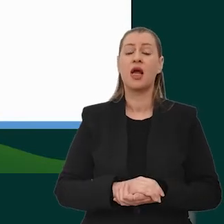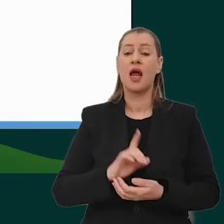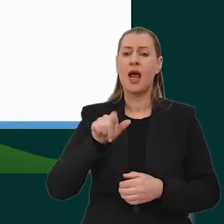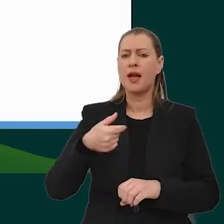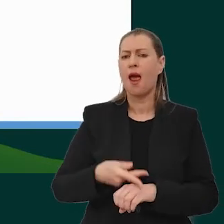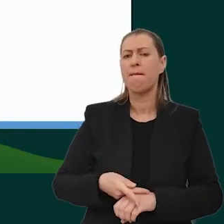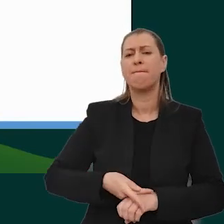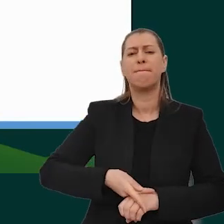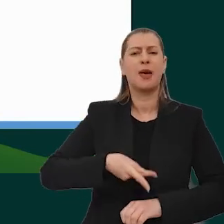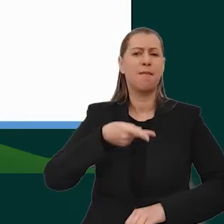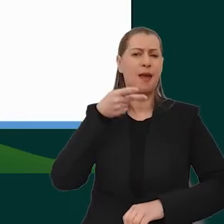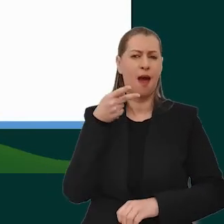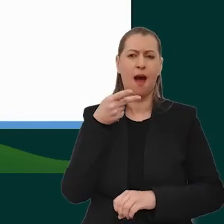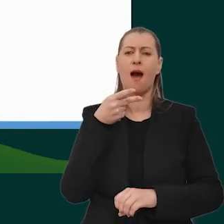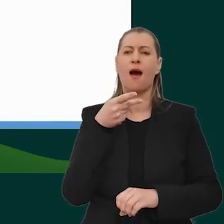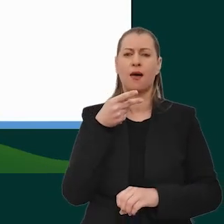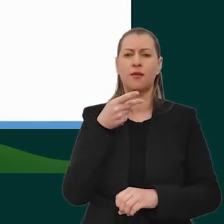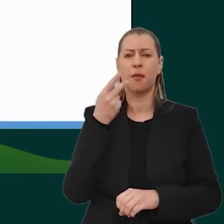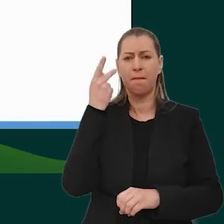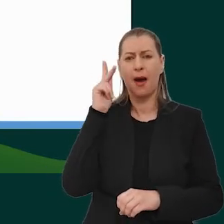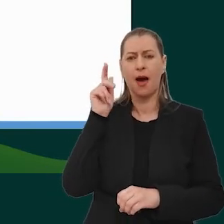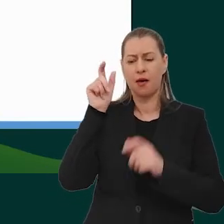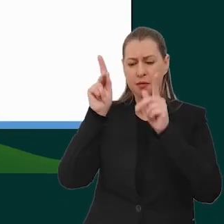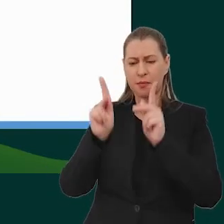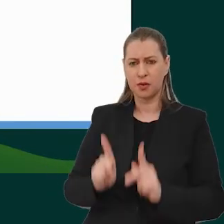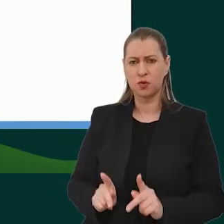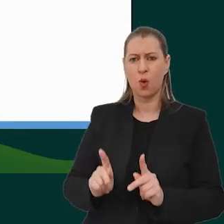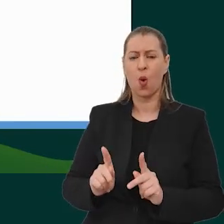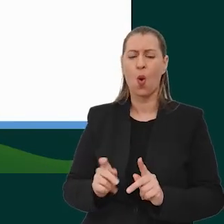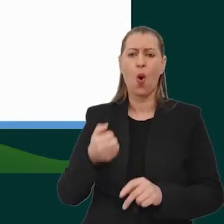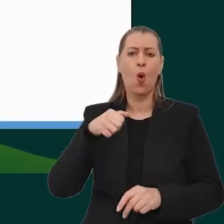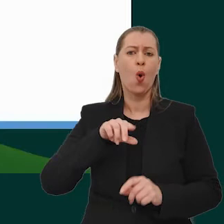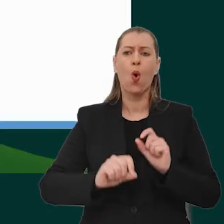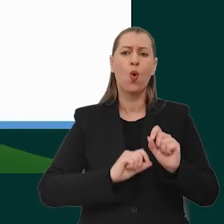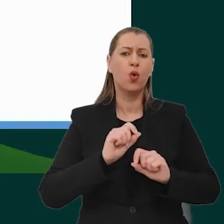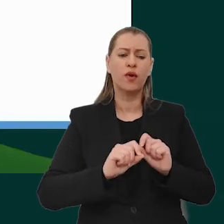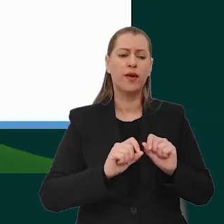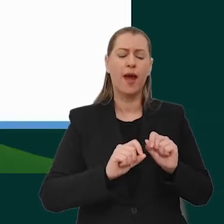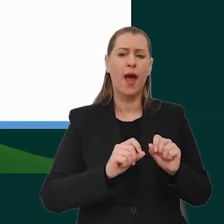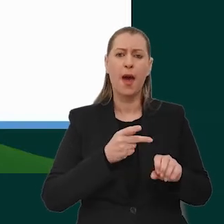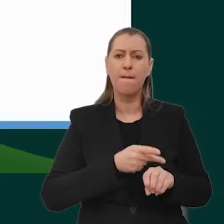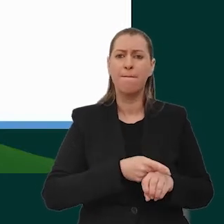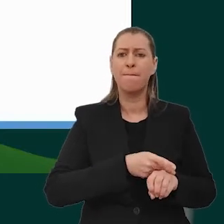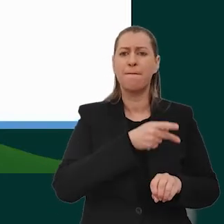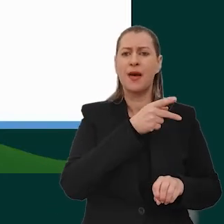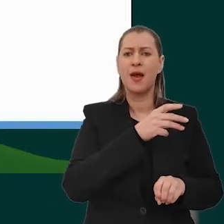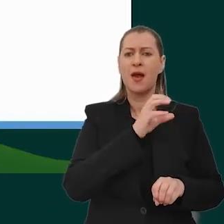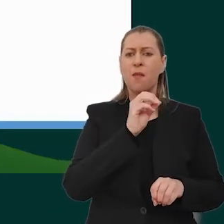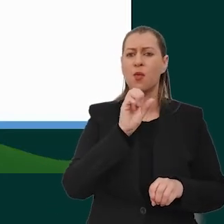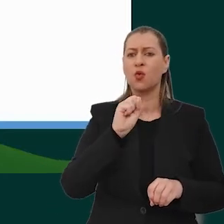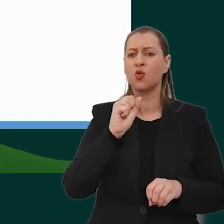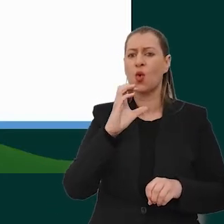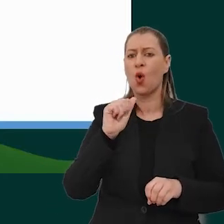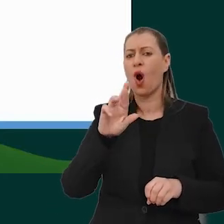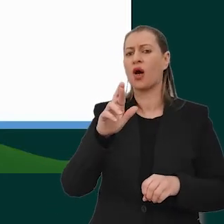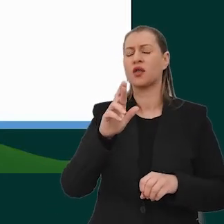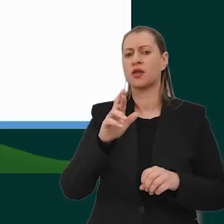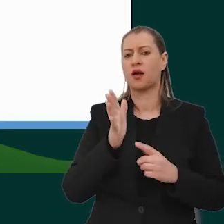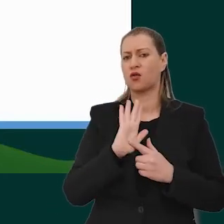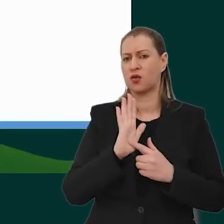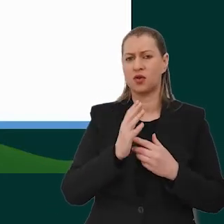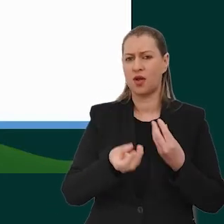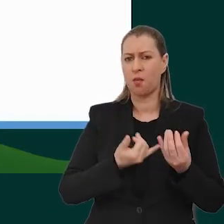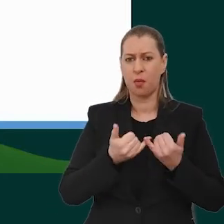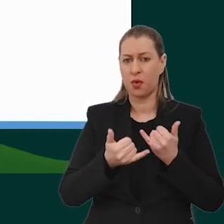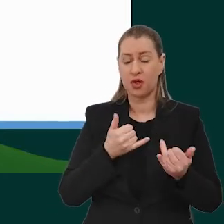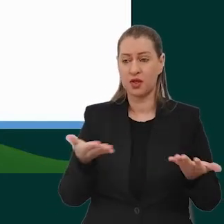Nobel para as pessoas, ou o que é o Oscar no cinema, né? Então, Alan